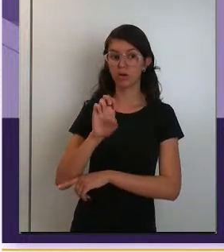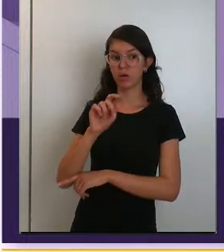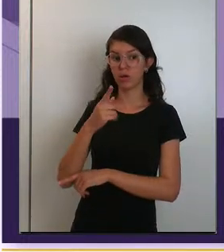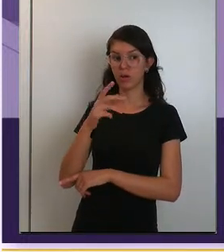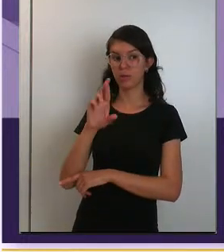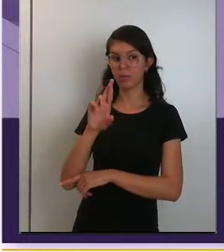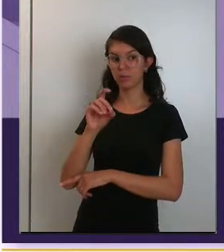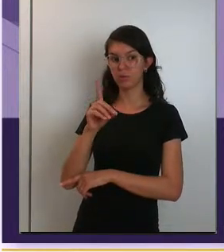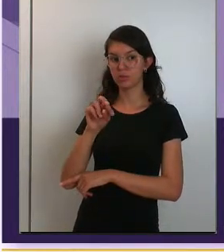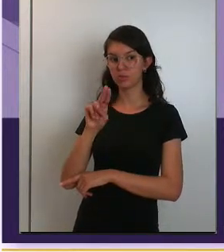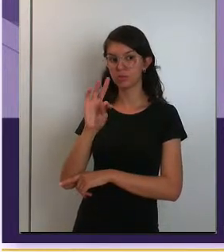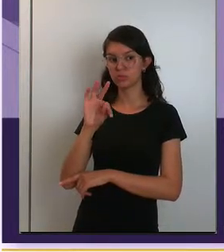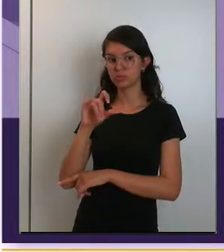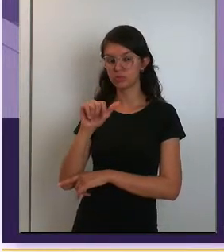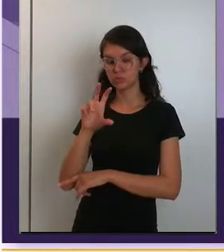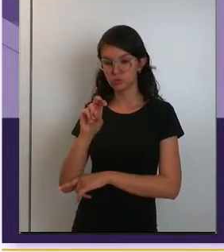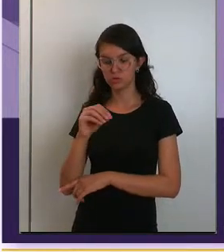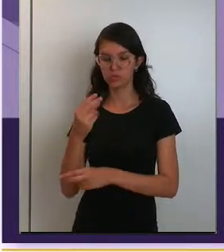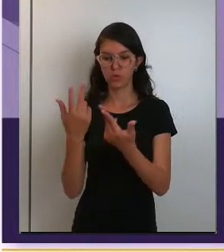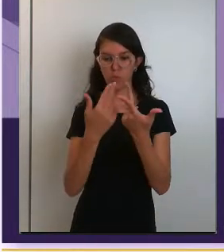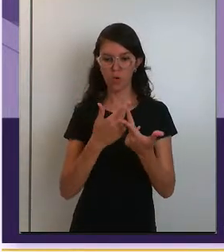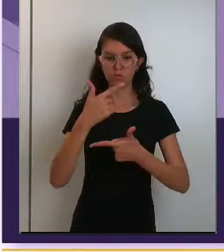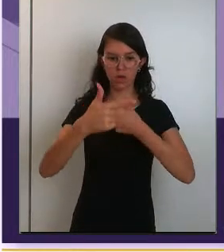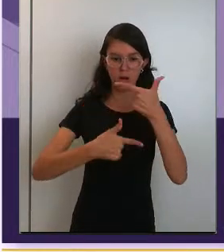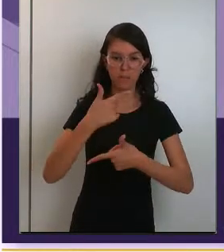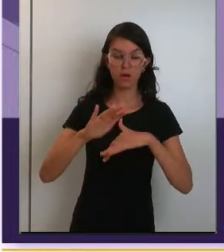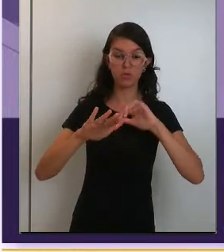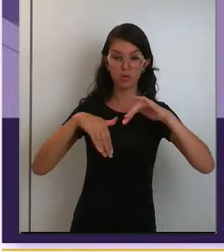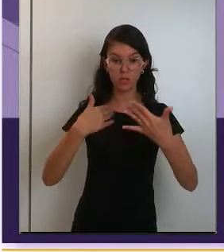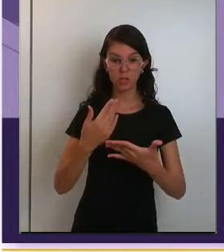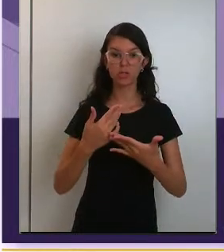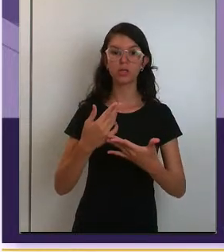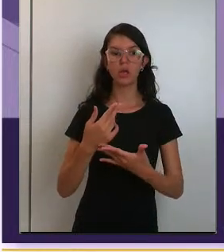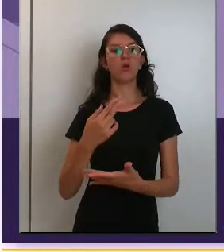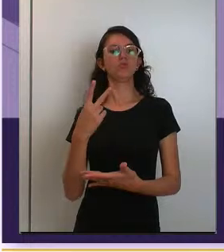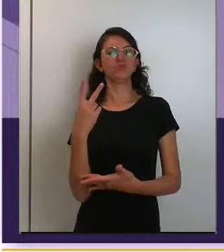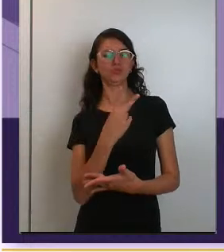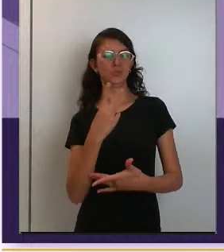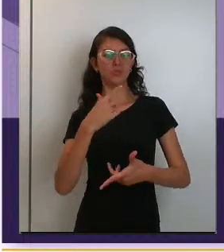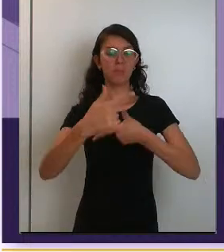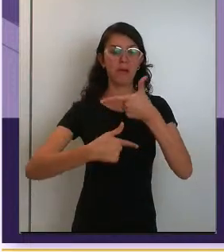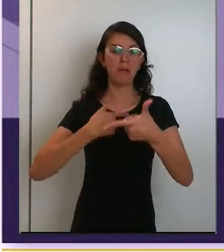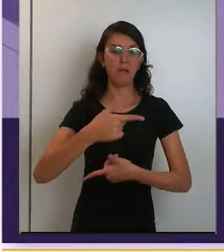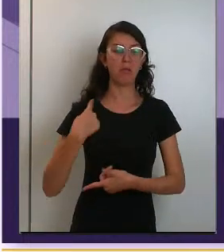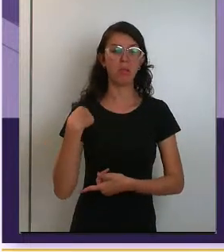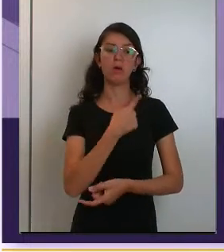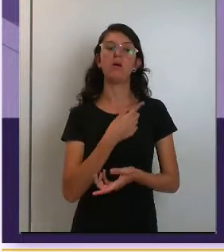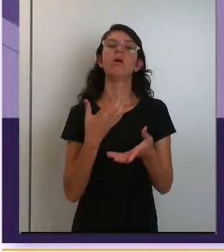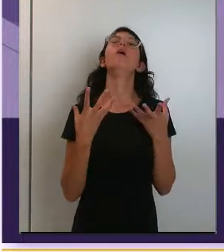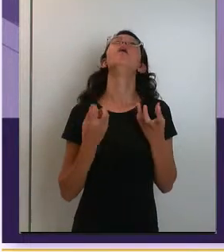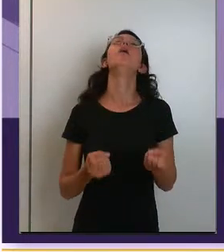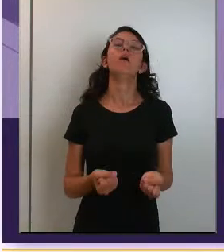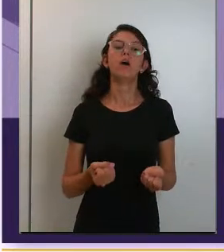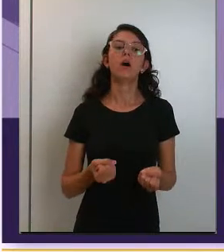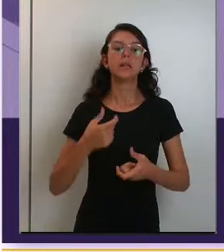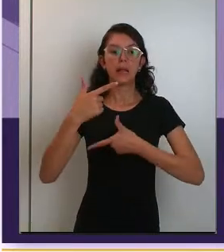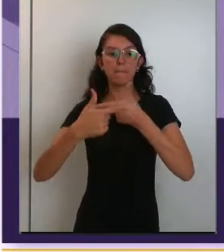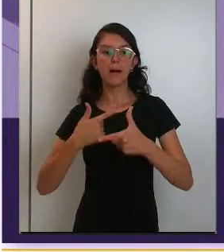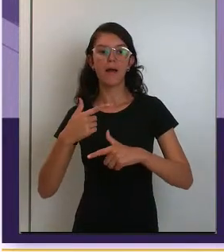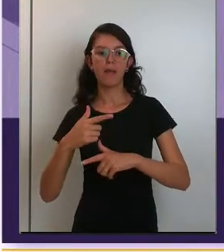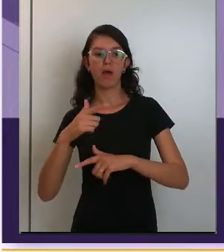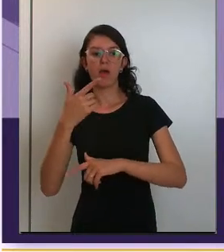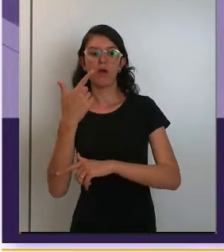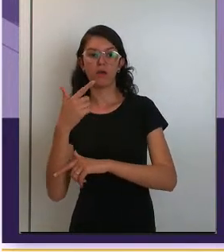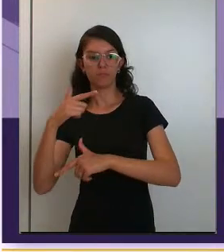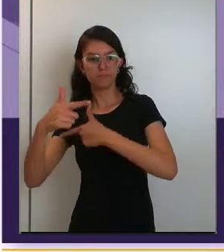trabalho. E é um trabalho, né? A dupla jornada nos deixa cansadas, exaustas. Não é nada fácil trabalhar fora de casa e depois